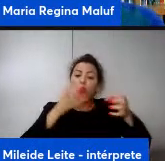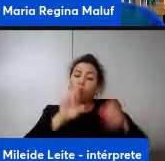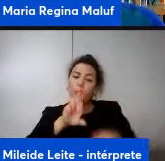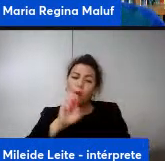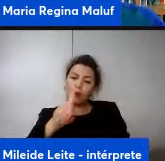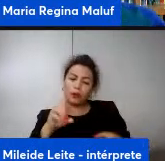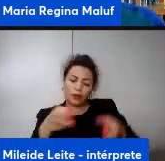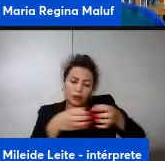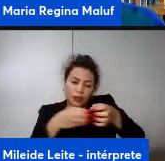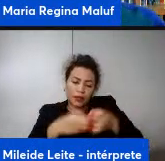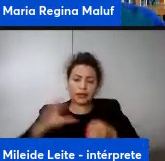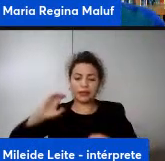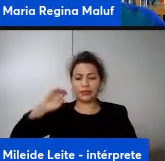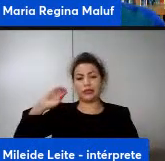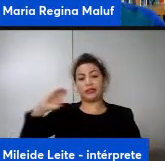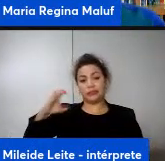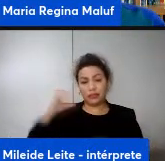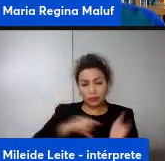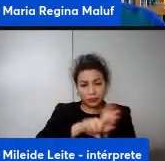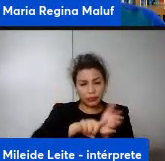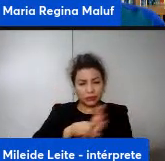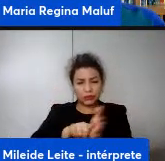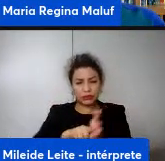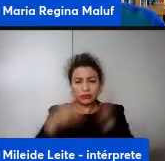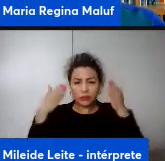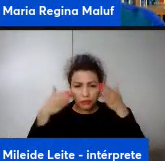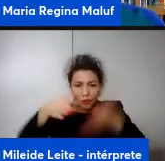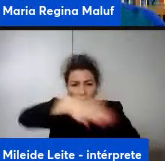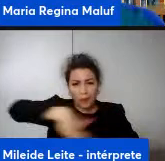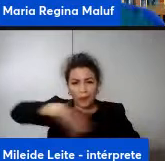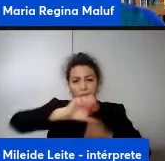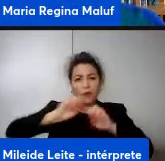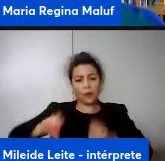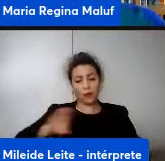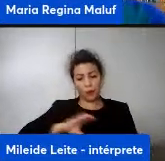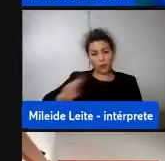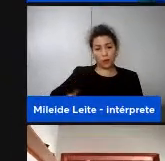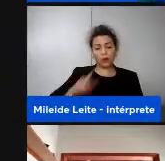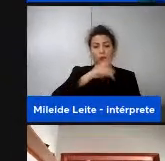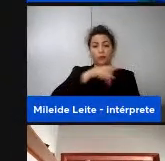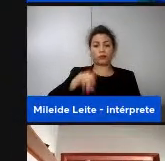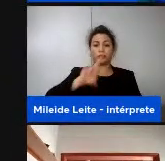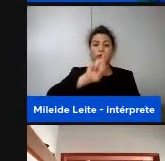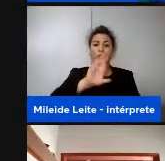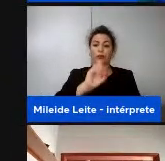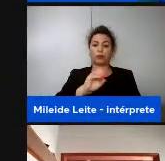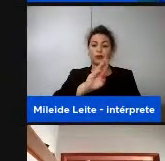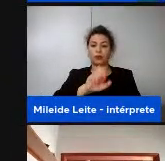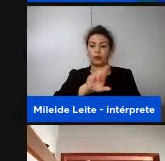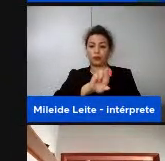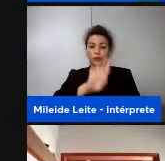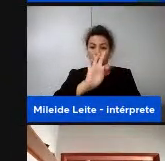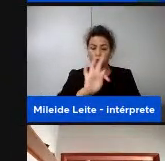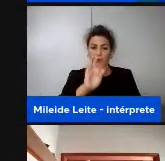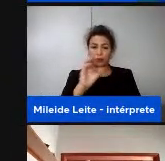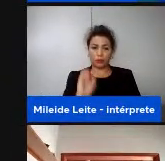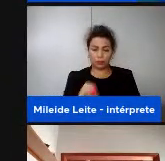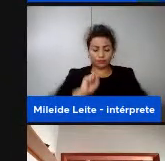Rede Ciência e Pesquisa para a Educação, né, que é coordenada pelo professor Roberto Lente, tá? É justamente um